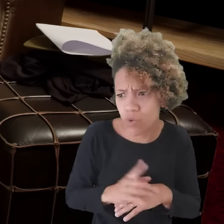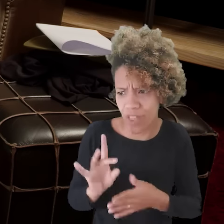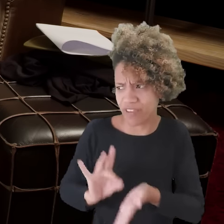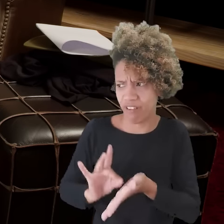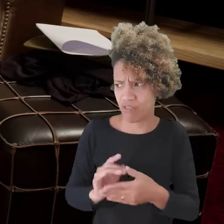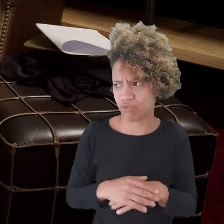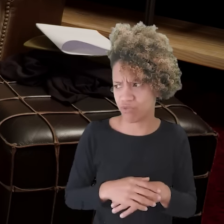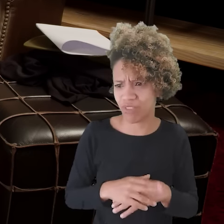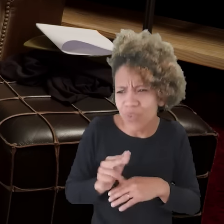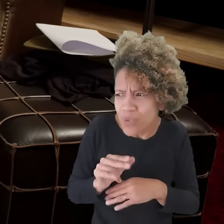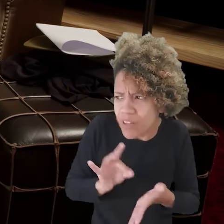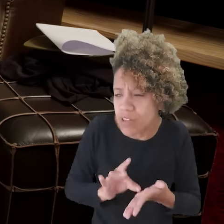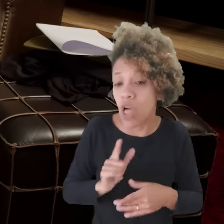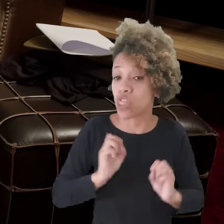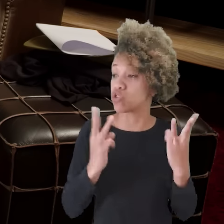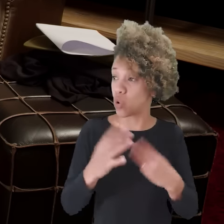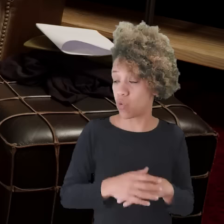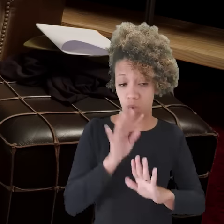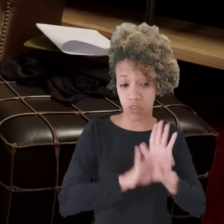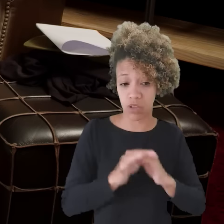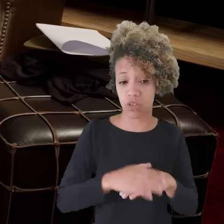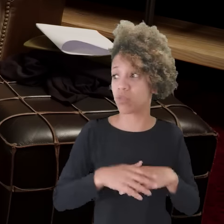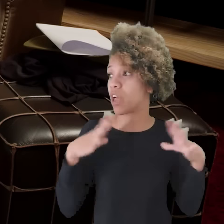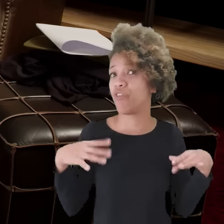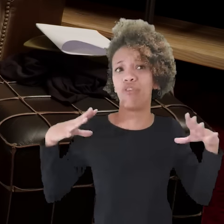não ser verdadeiro Velho nunca foi